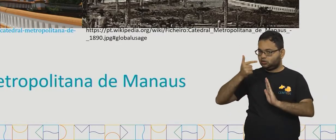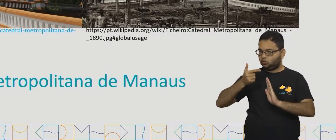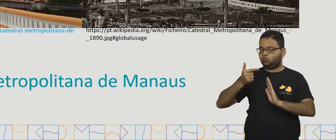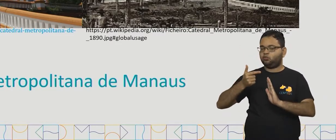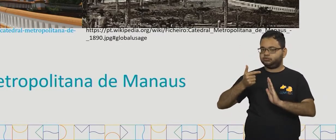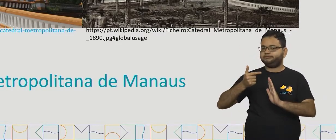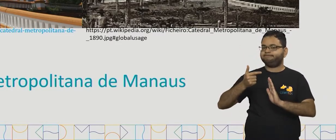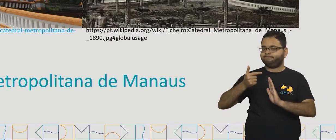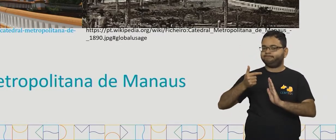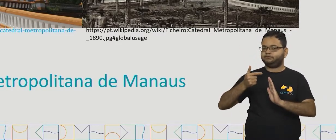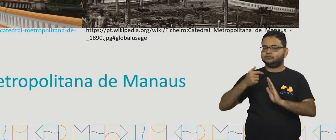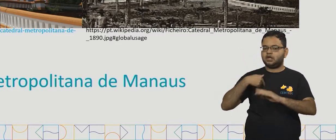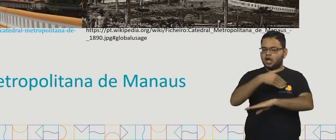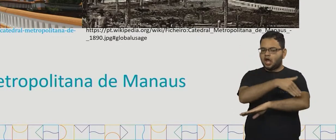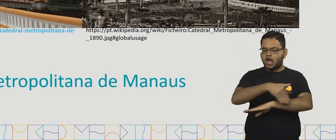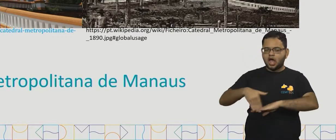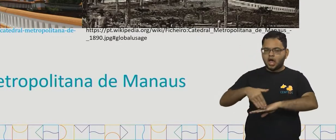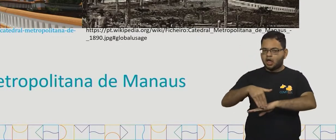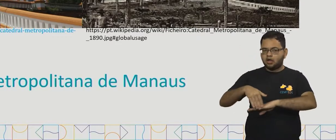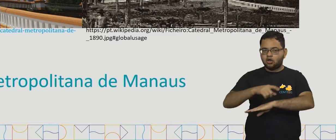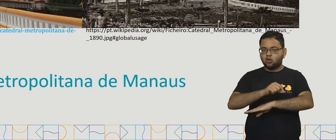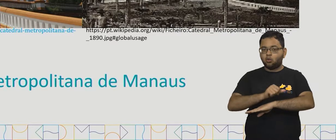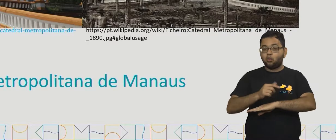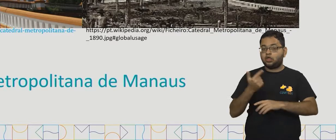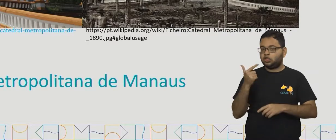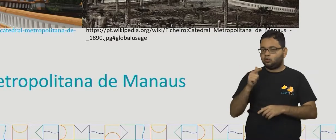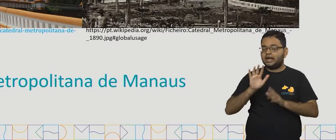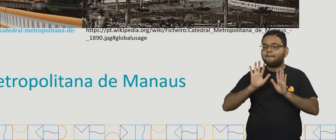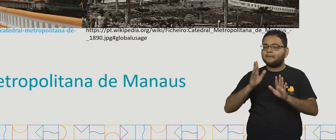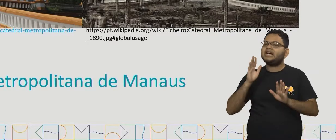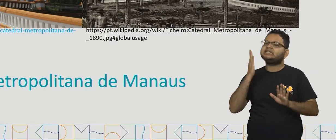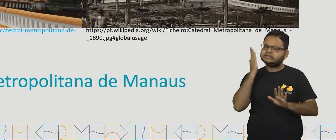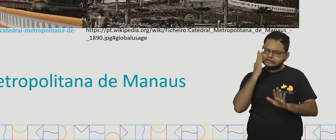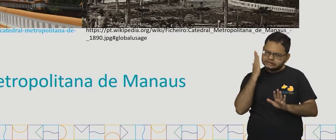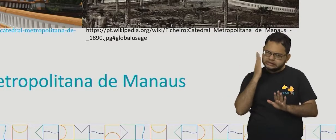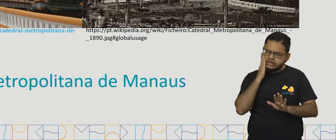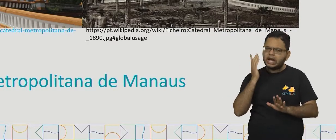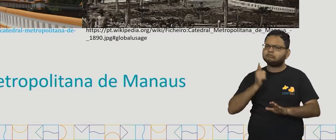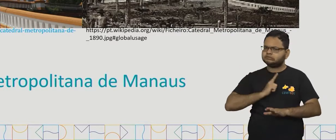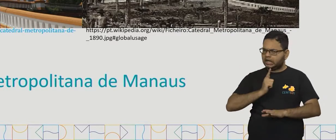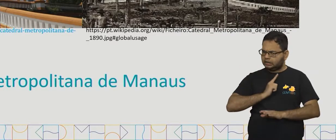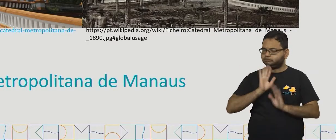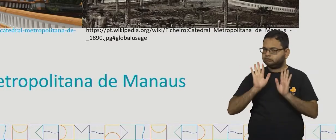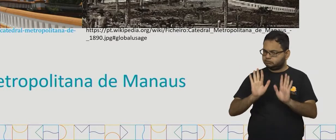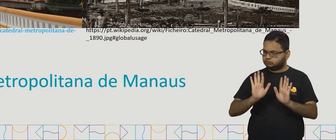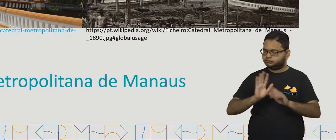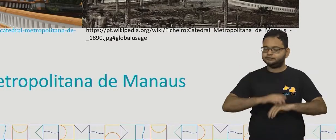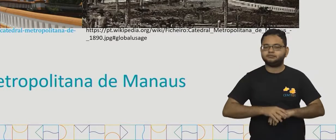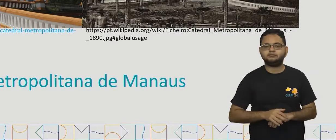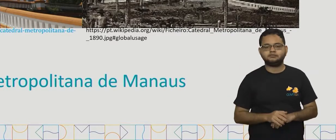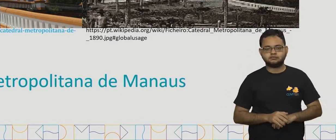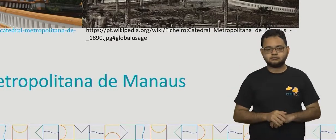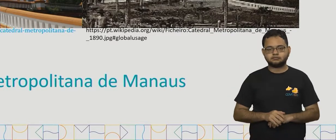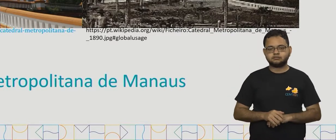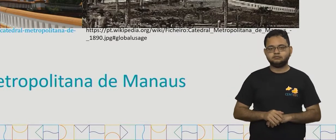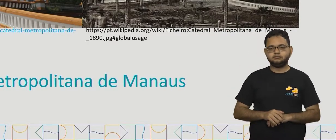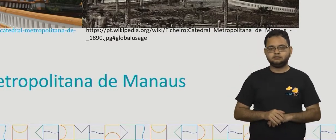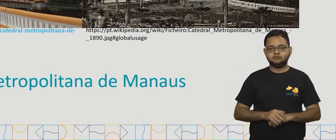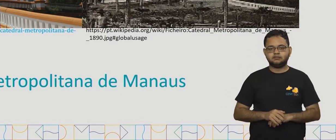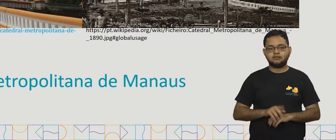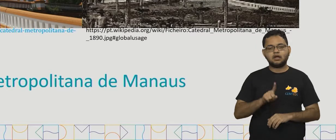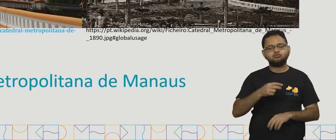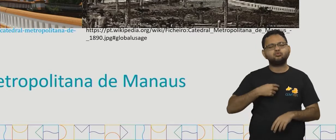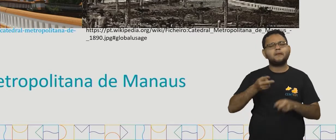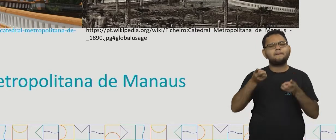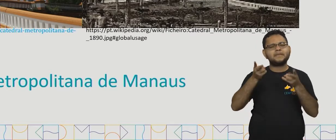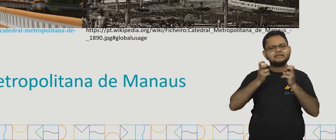não aparecer, aquela região já está toda asfaltada. Você notou que na foto atual temos um